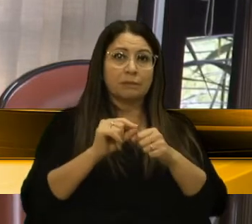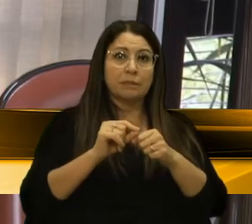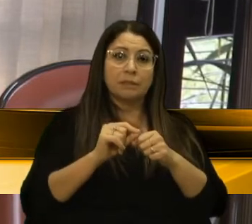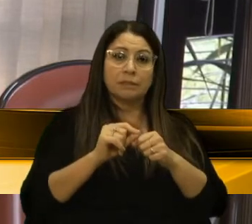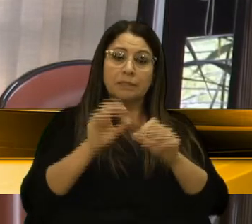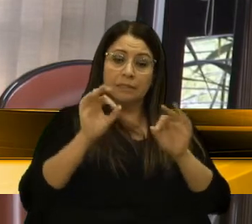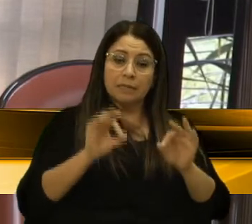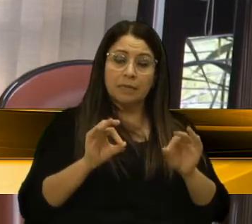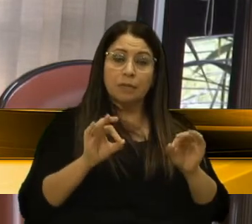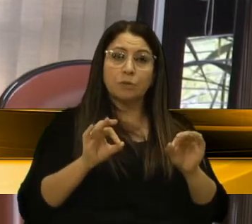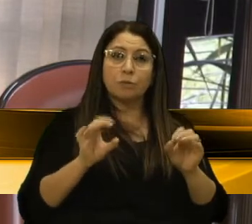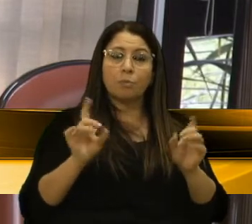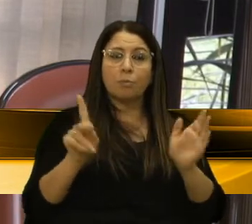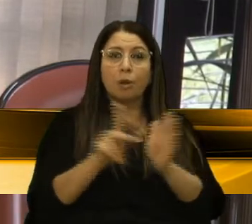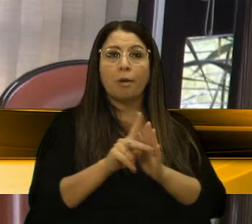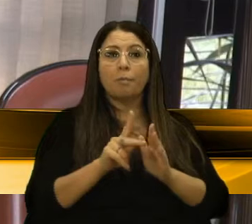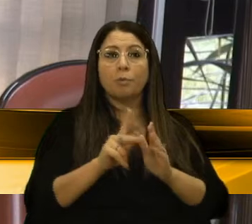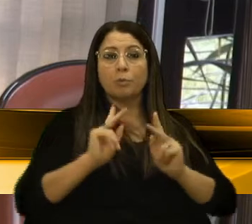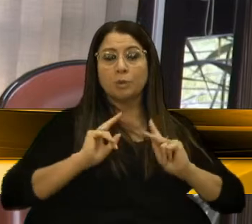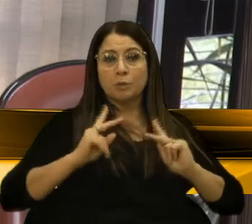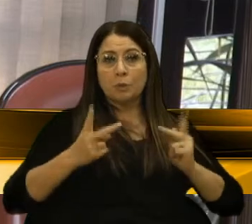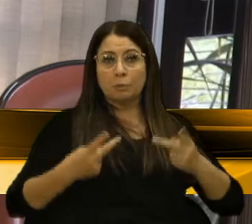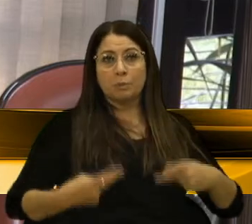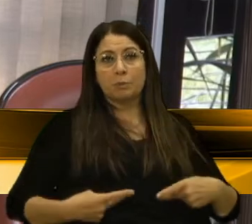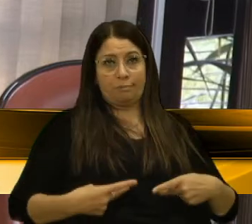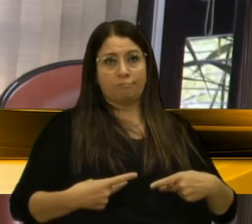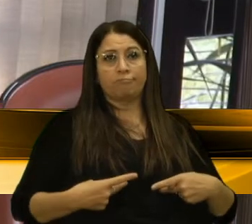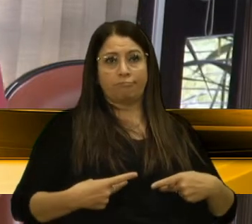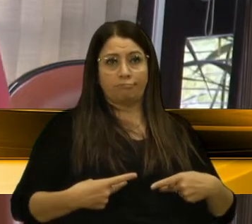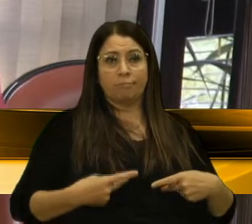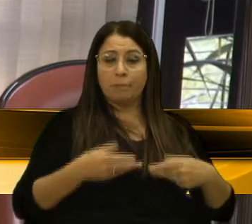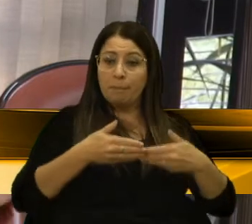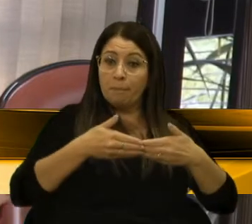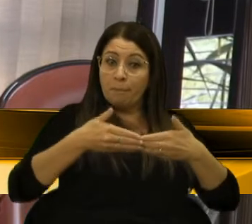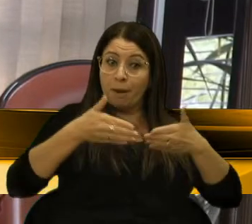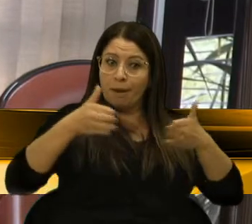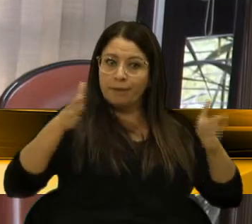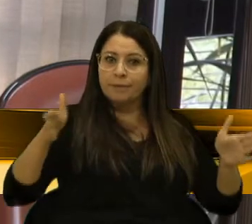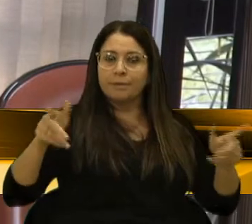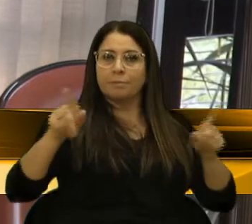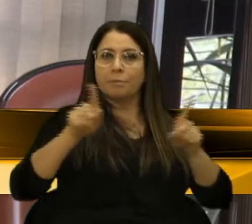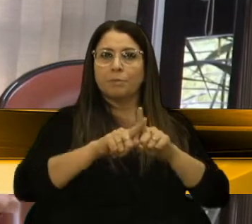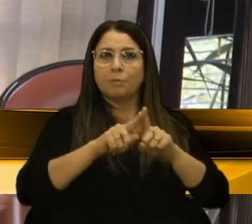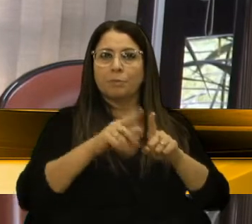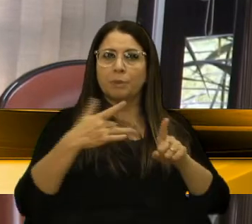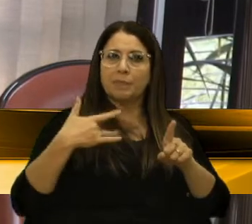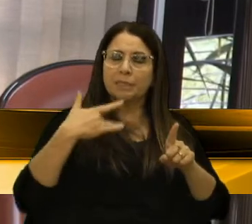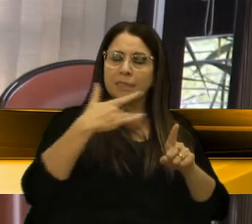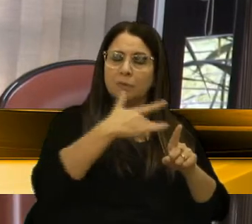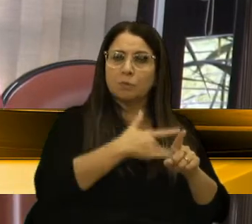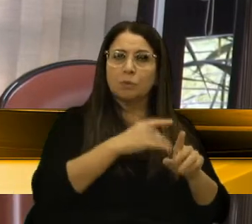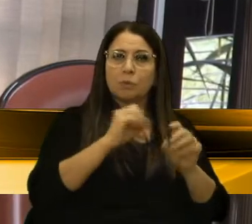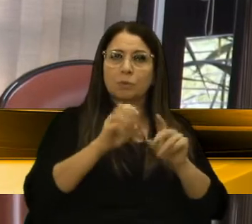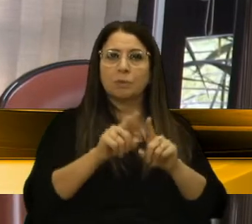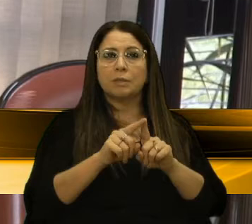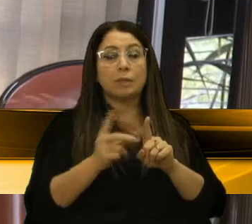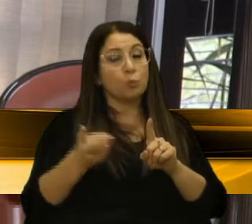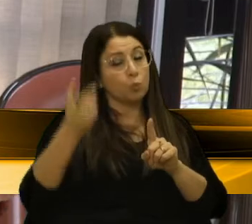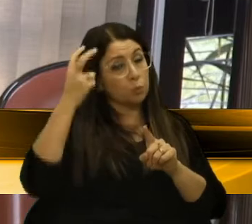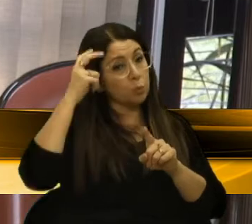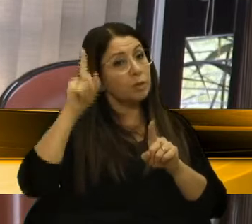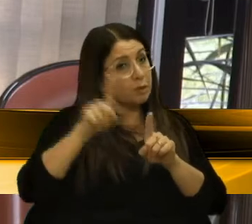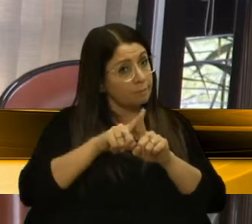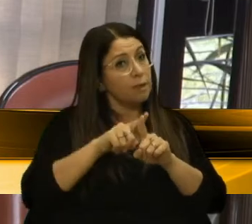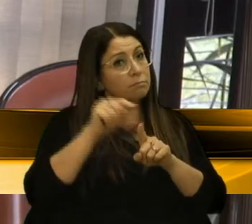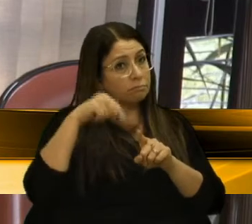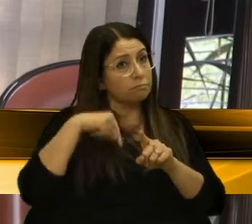humano, no sentido mais amplo, para além de aspectos mais como saúde, educação, sendo que a cultura ela também passa